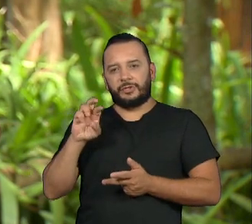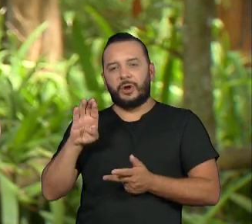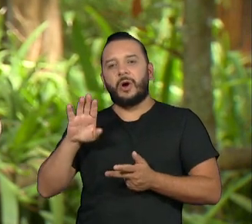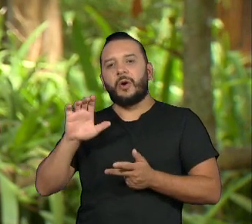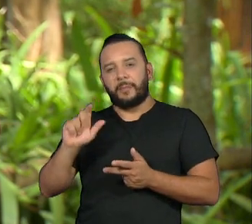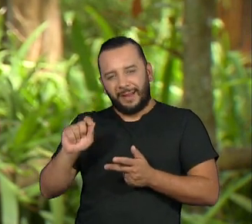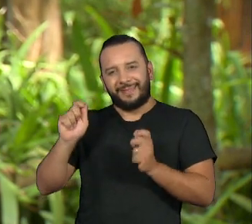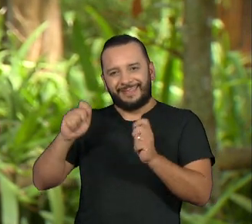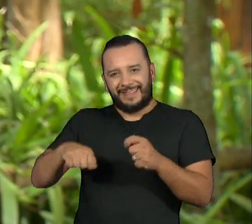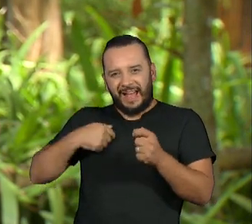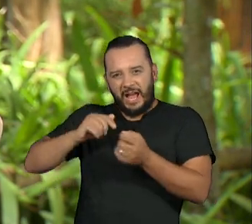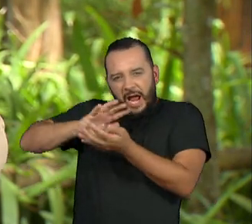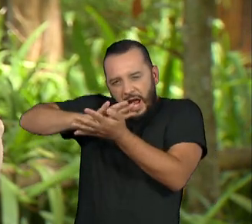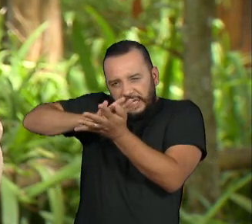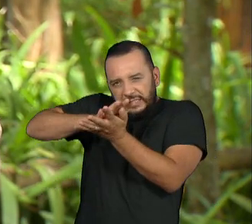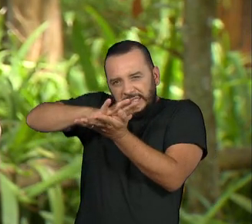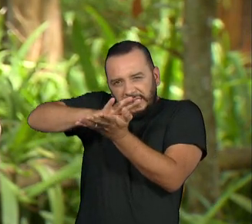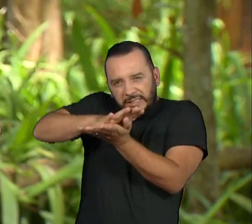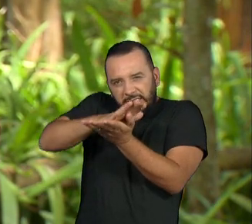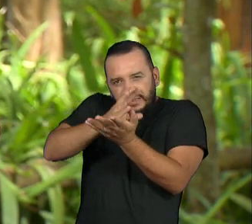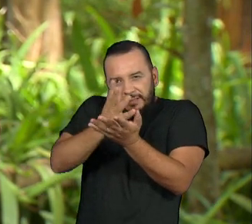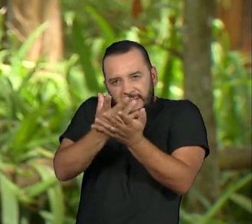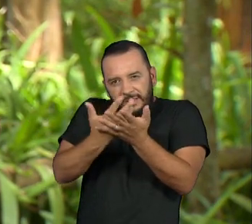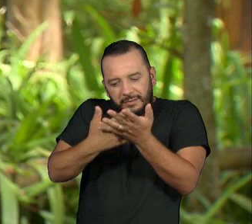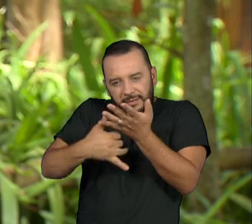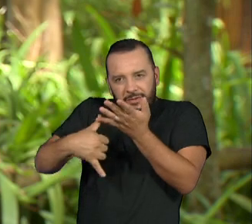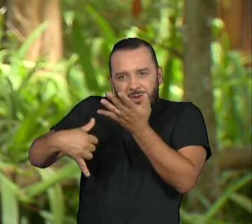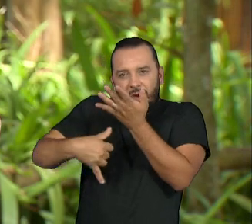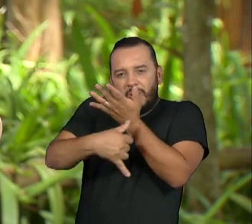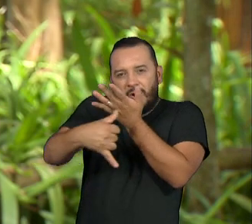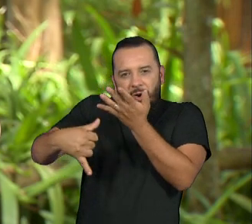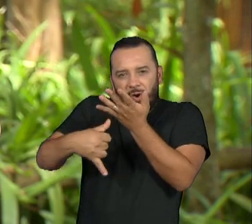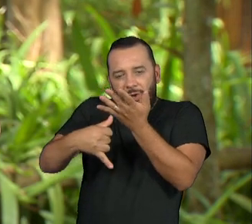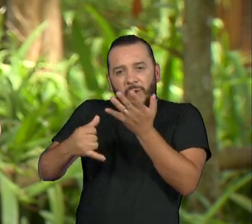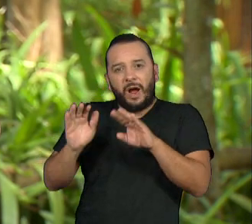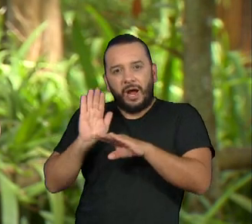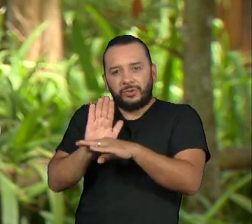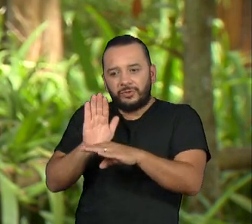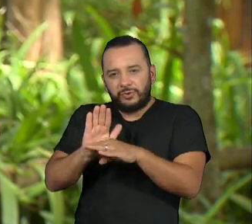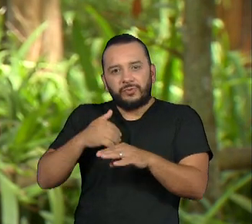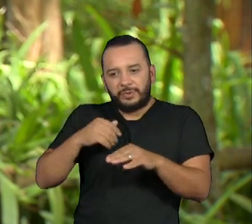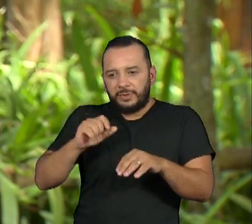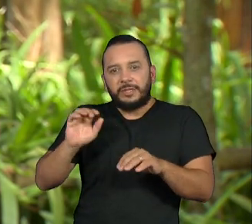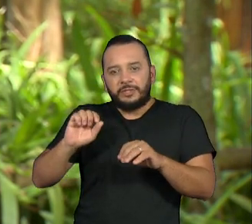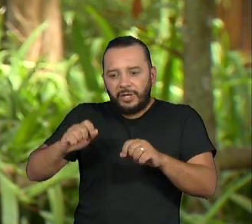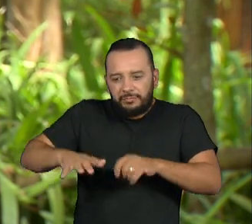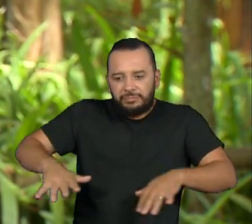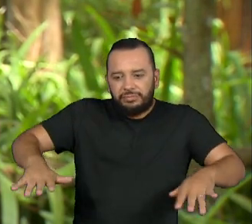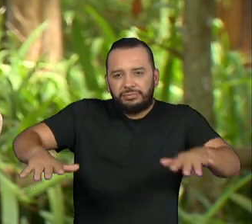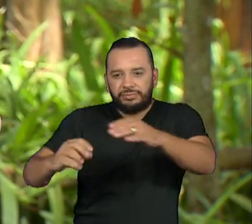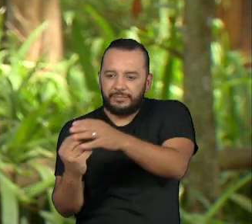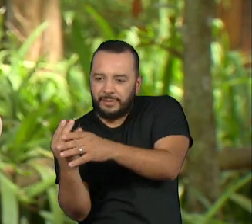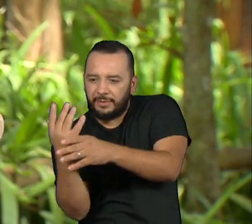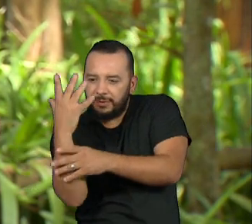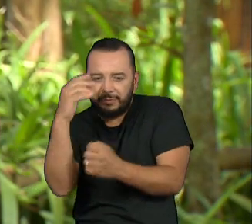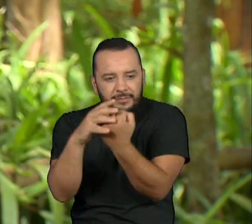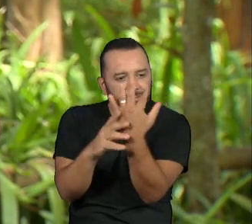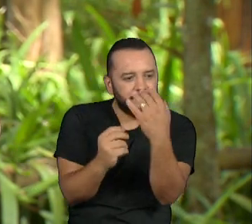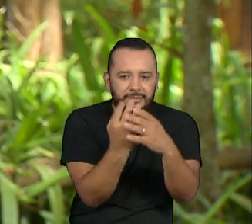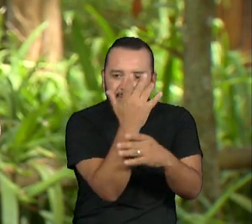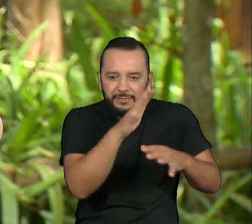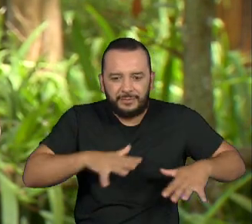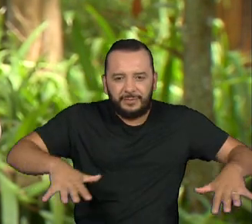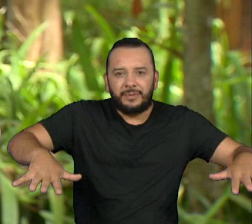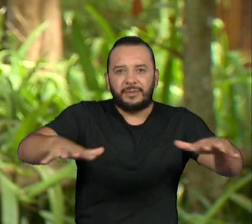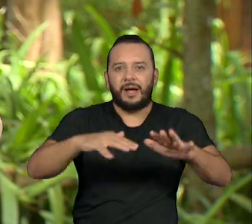Amazônia pode garantir a recuperação da floresta em uma das regiões onde mais cresce o desmatamento, a divisa entre os